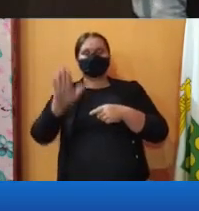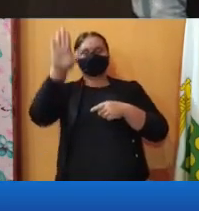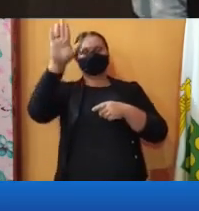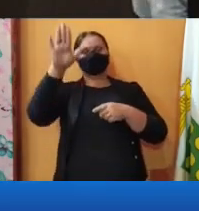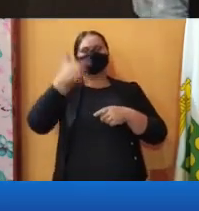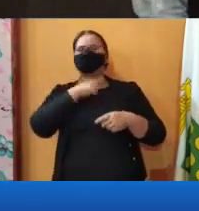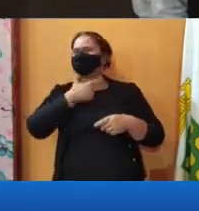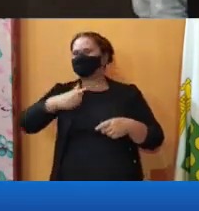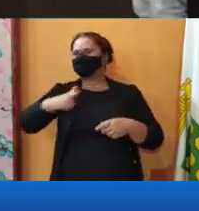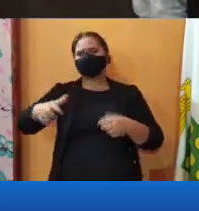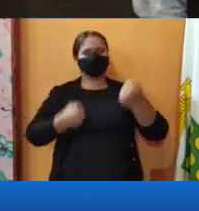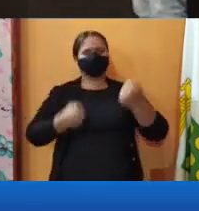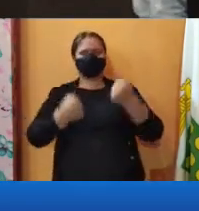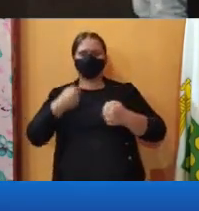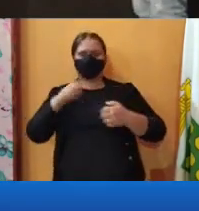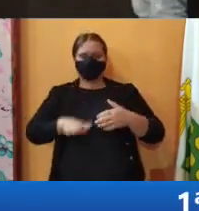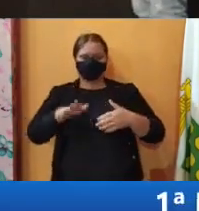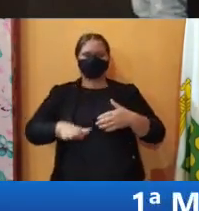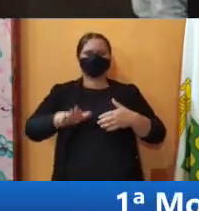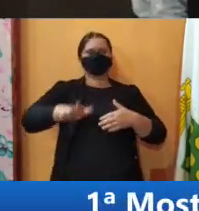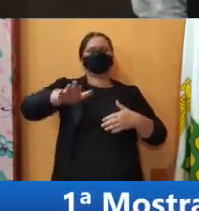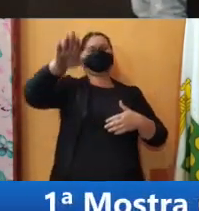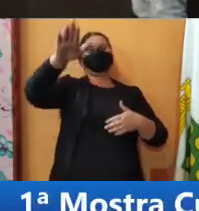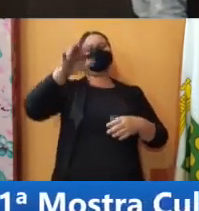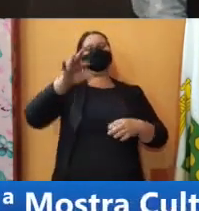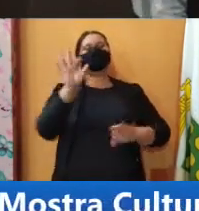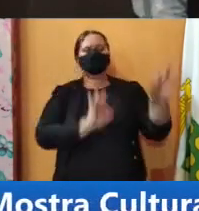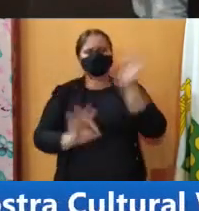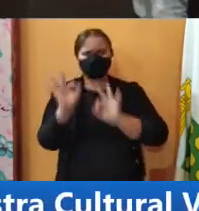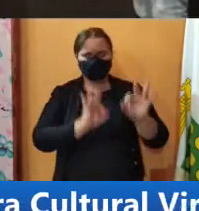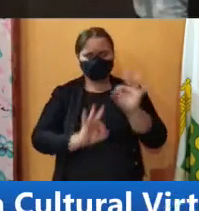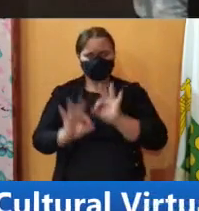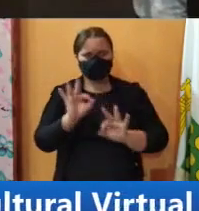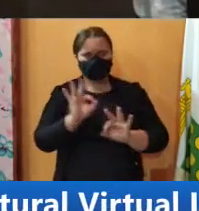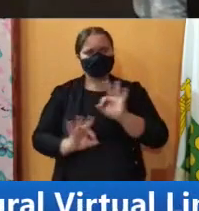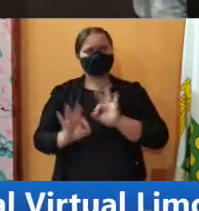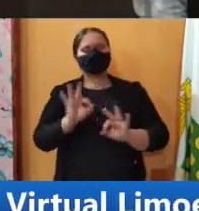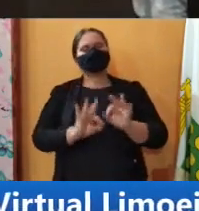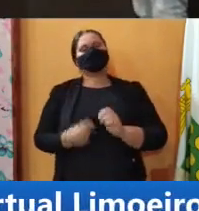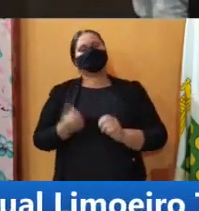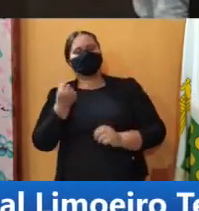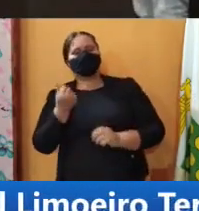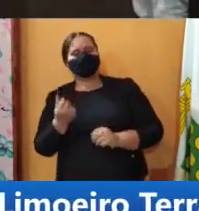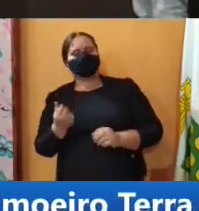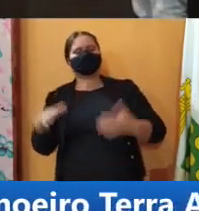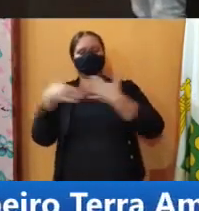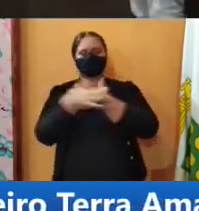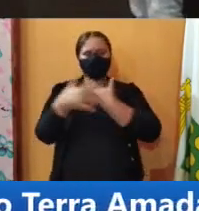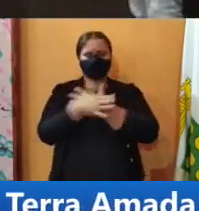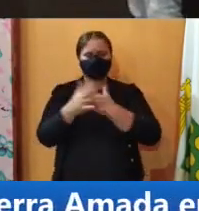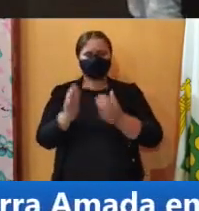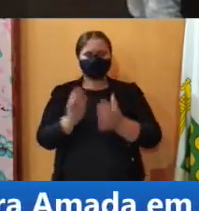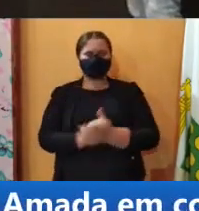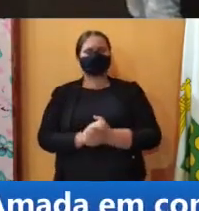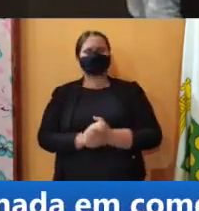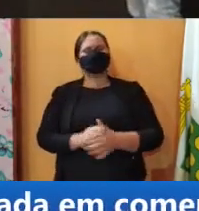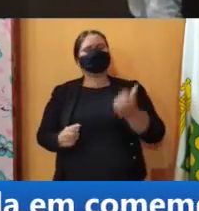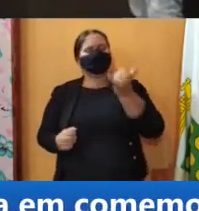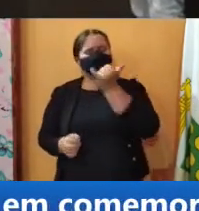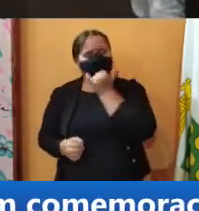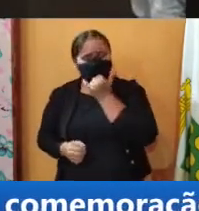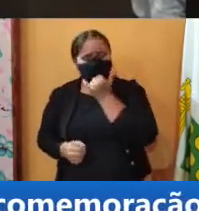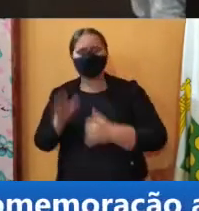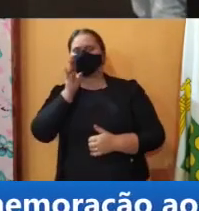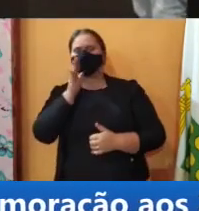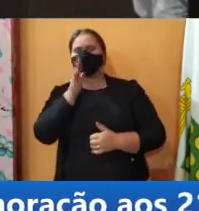outras cadeias de produção para que a gente possa gerar renda na nossa cidade. Olha, estou muito empolgado, me desculpem a